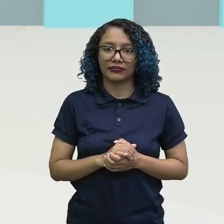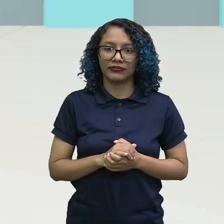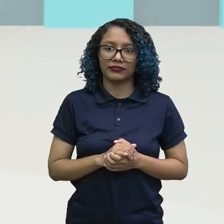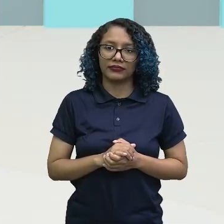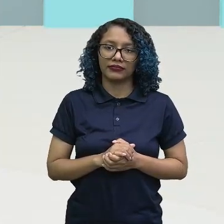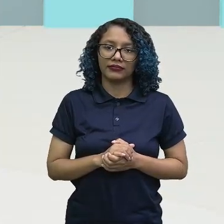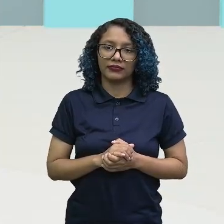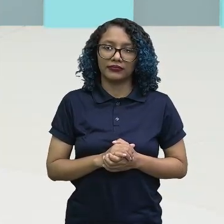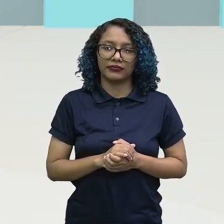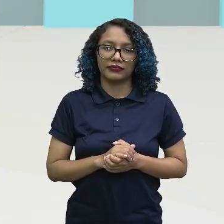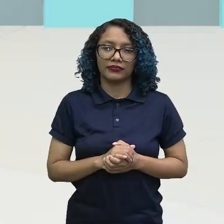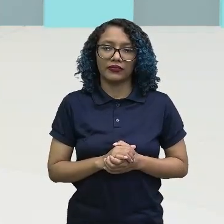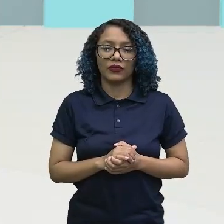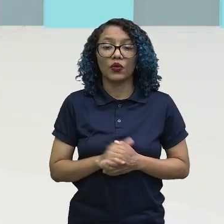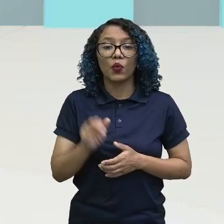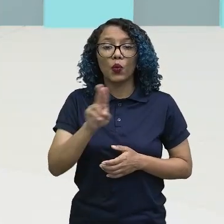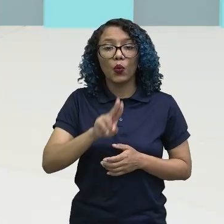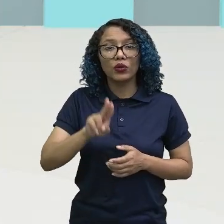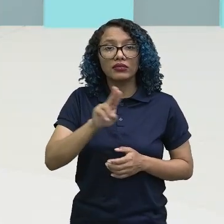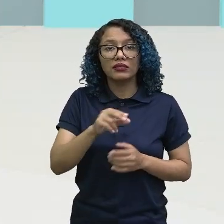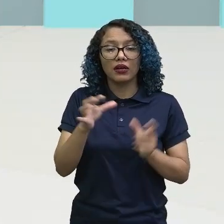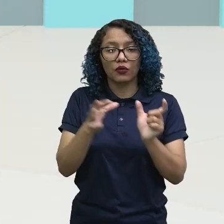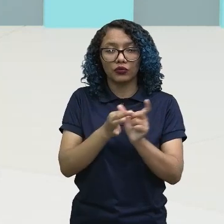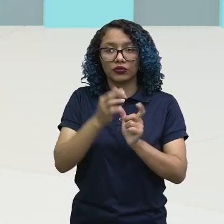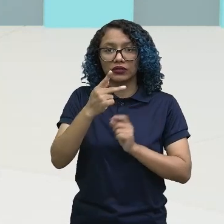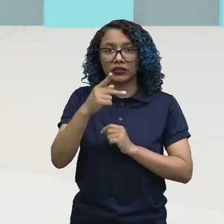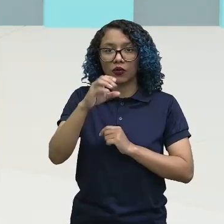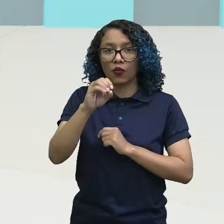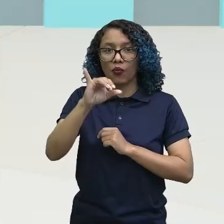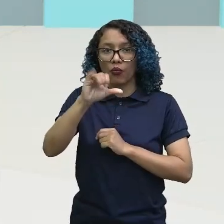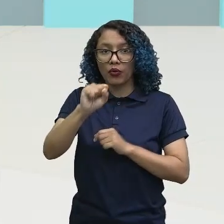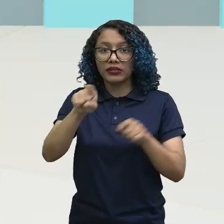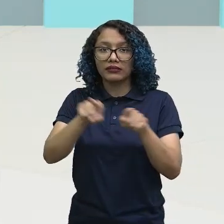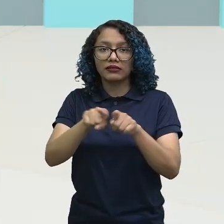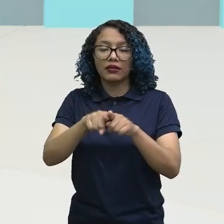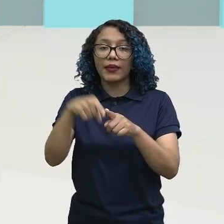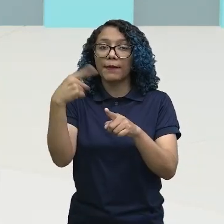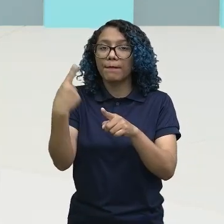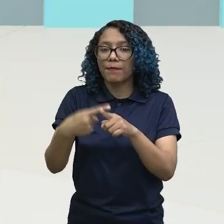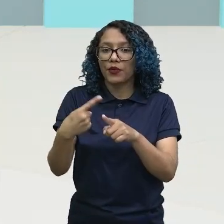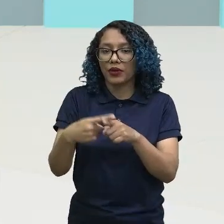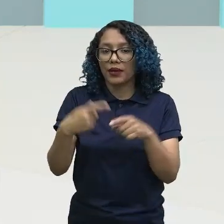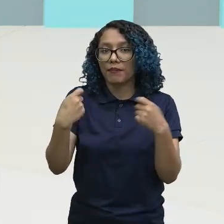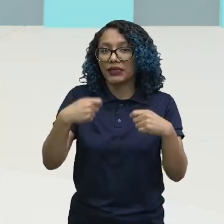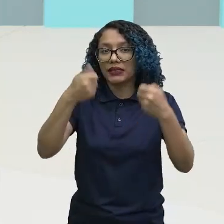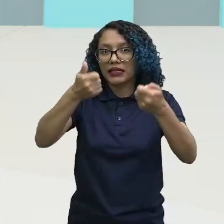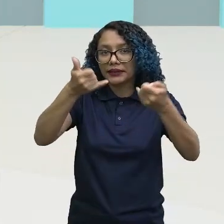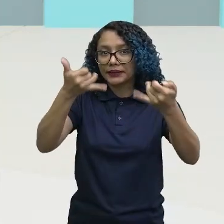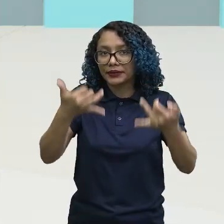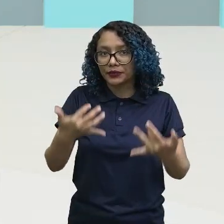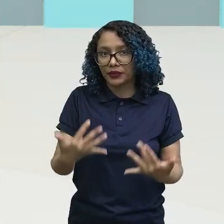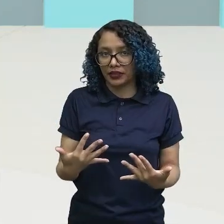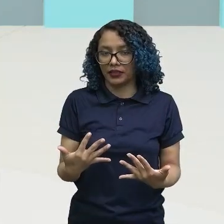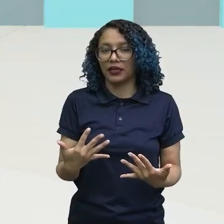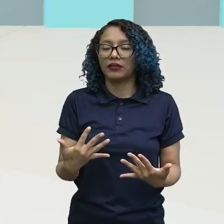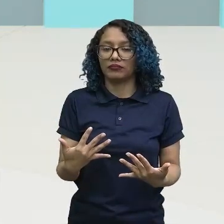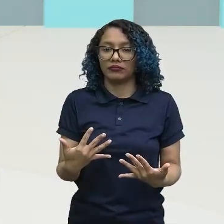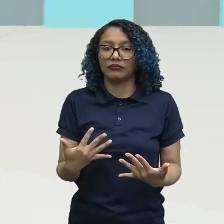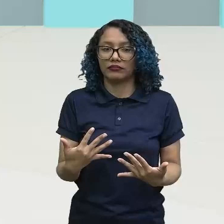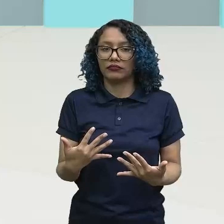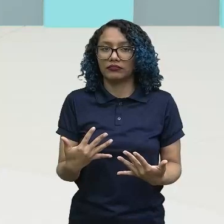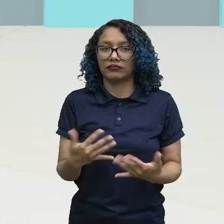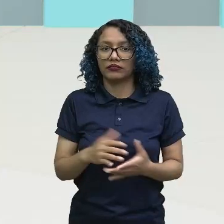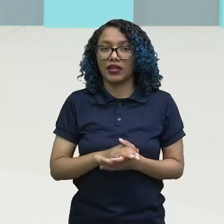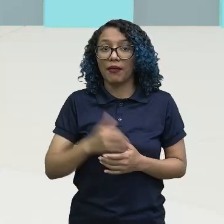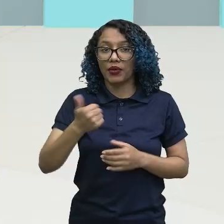conjunções pois e o porquê, que dão a ideia de explicação. Você vai explicar, você vai justificar aquilo que foi